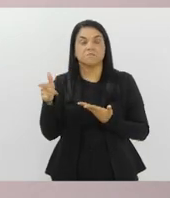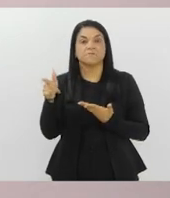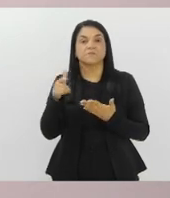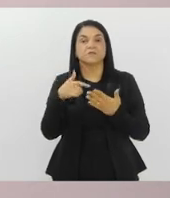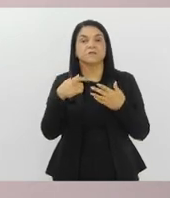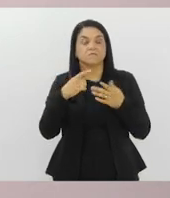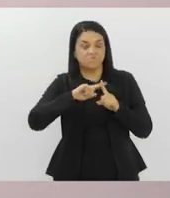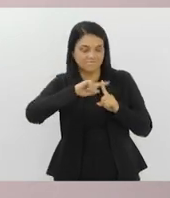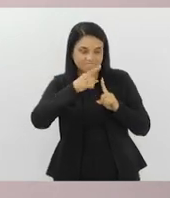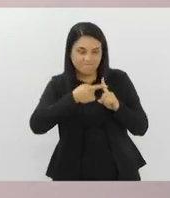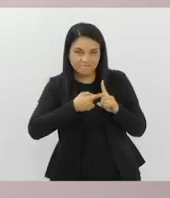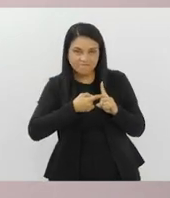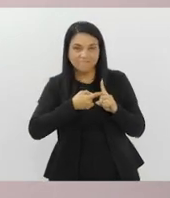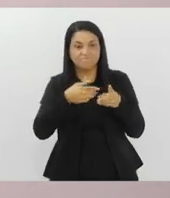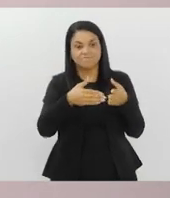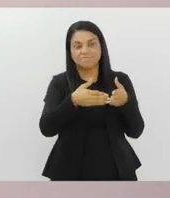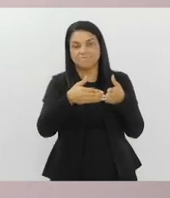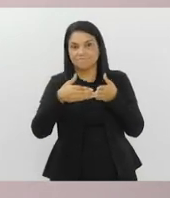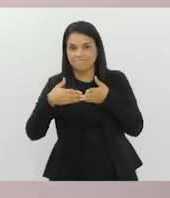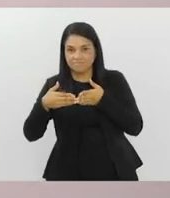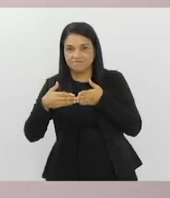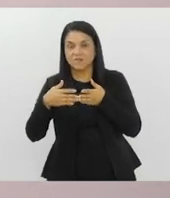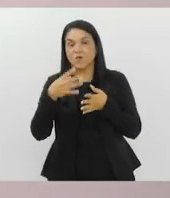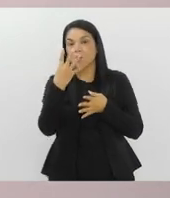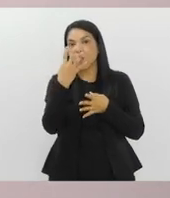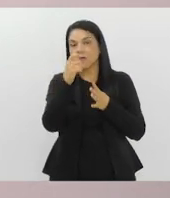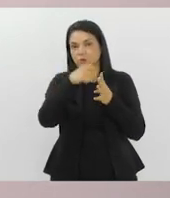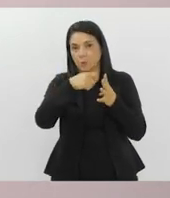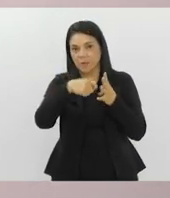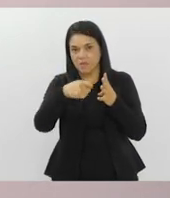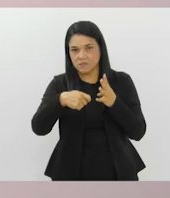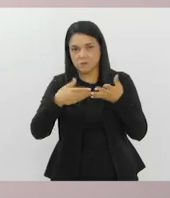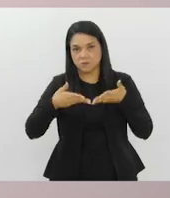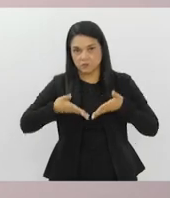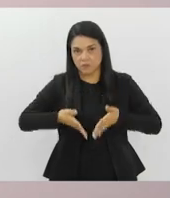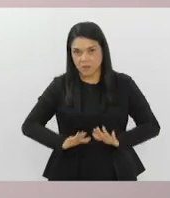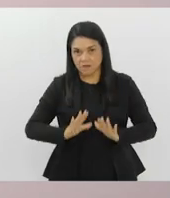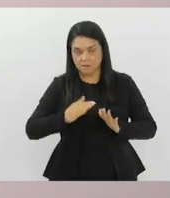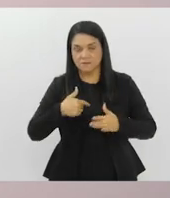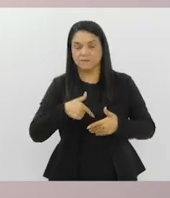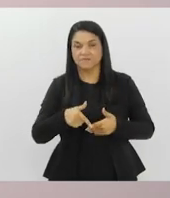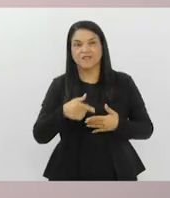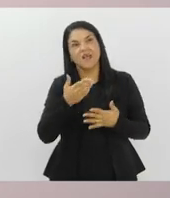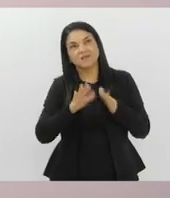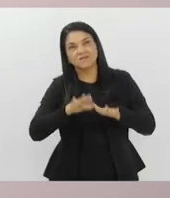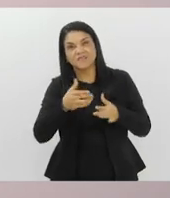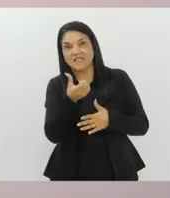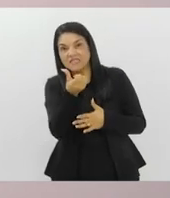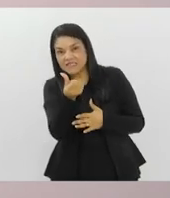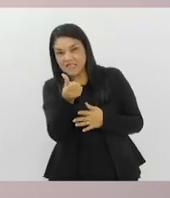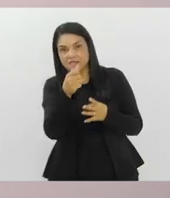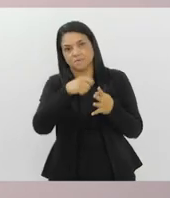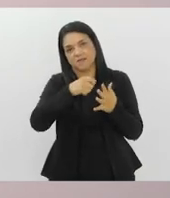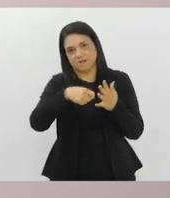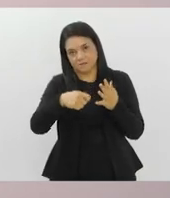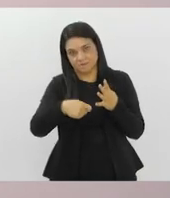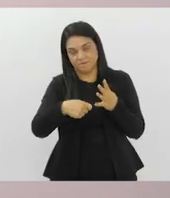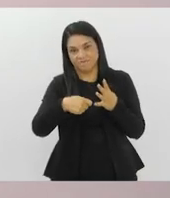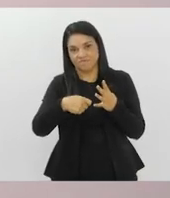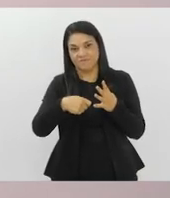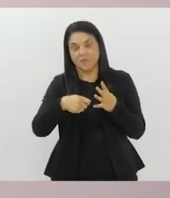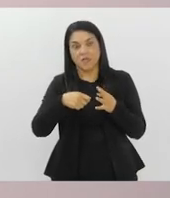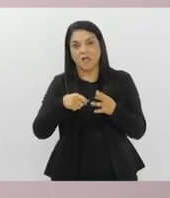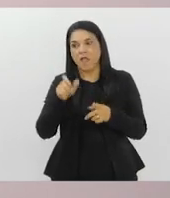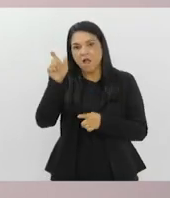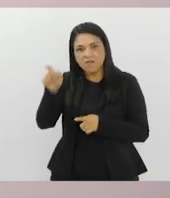afastar. Ela precisa se afastar por 4 meses, na realidade, até por 6. Não é? Ela não é